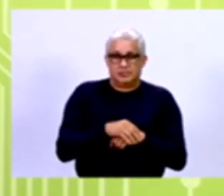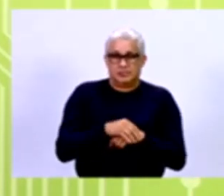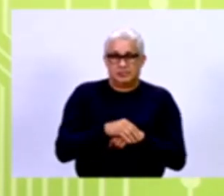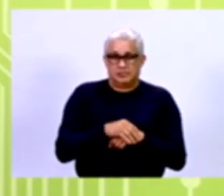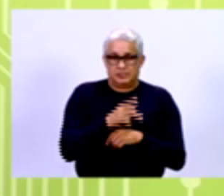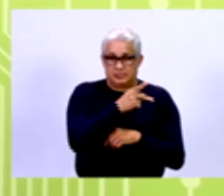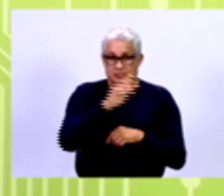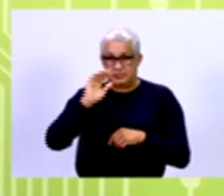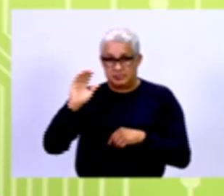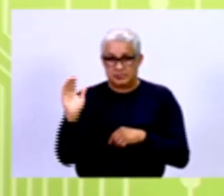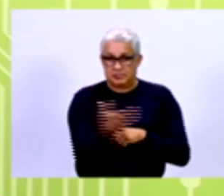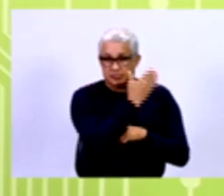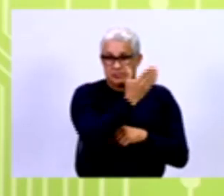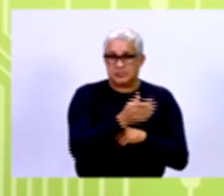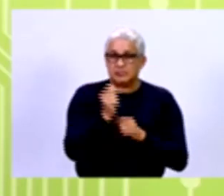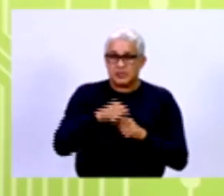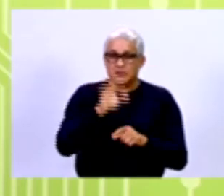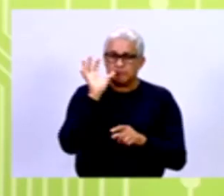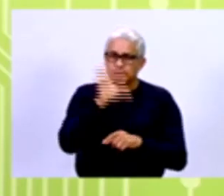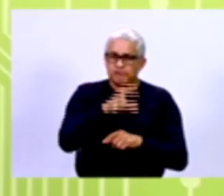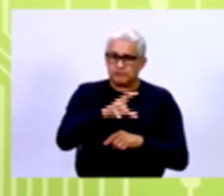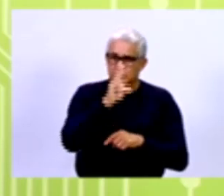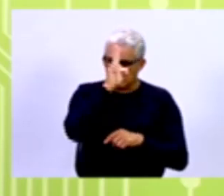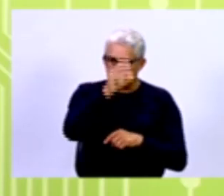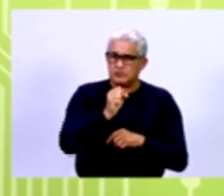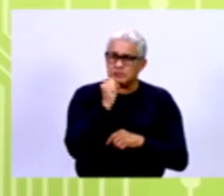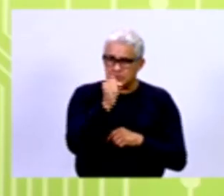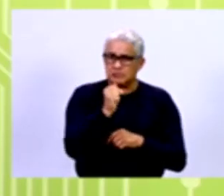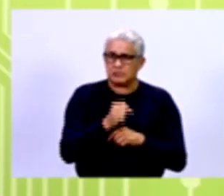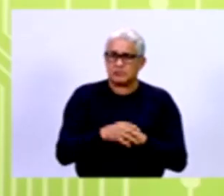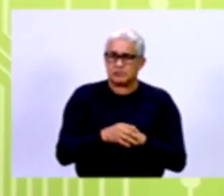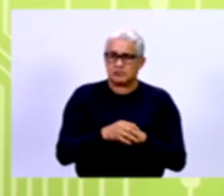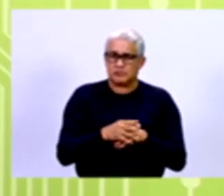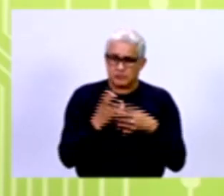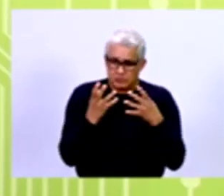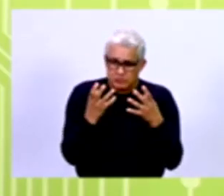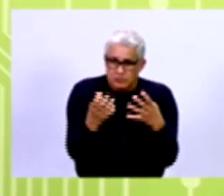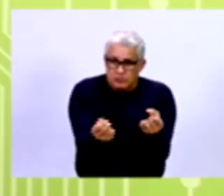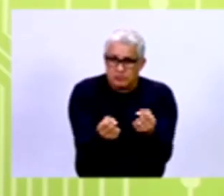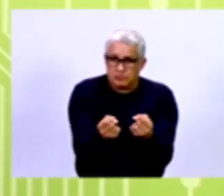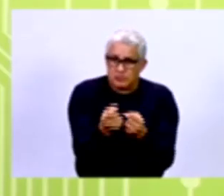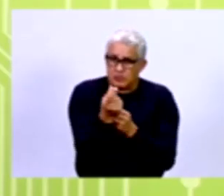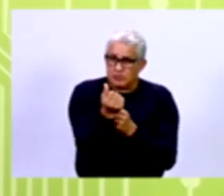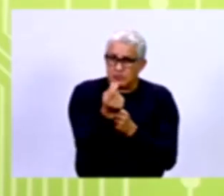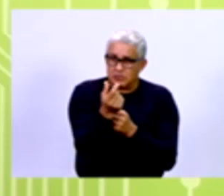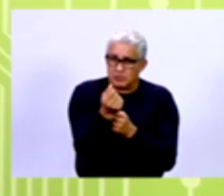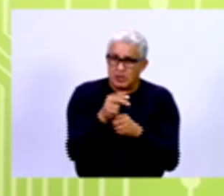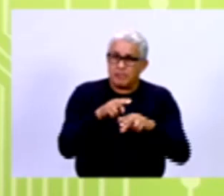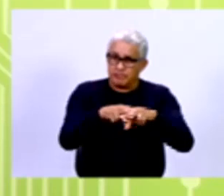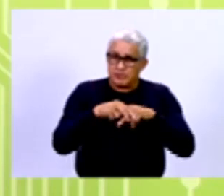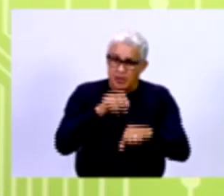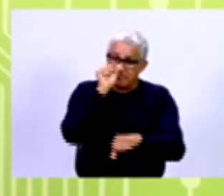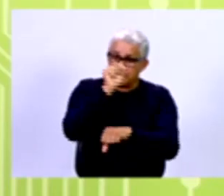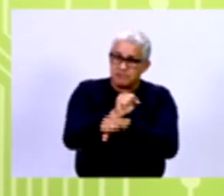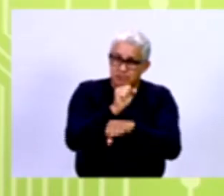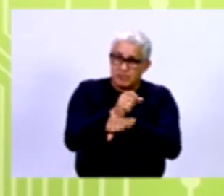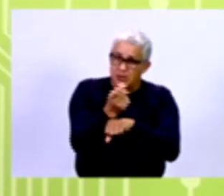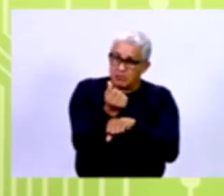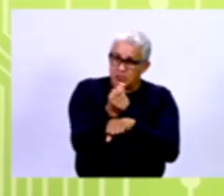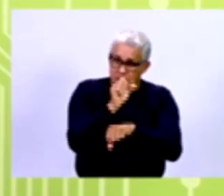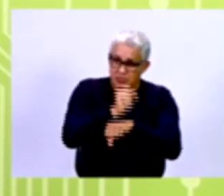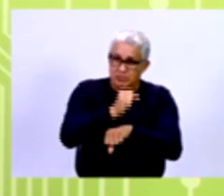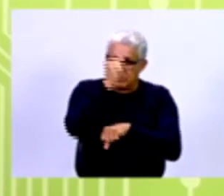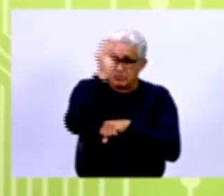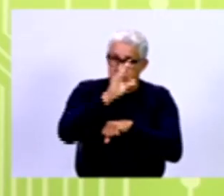impeachment, tende a influenciar fortemente a retração de investimentos. Por isso a nossa economia está parada, está travada.